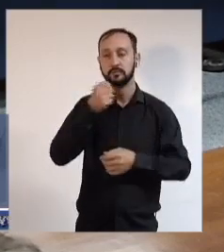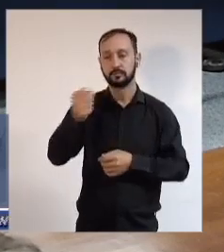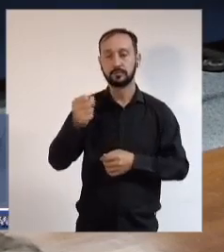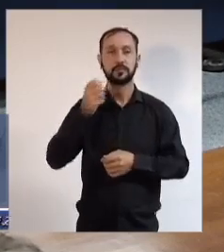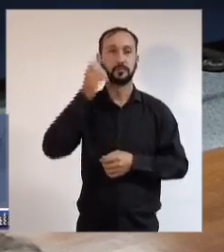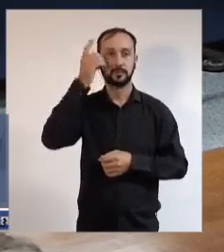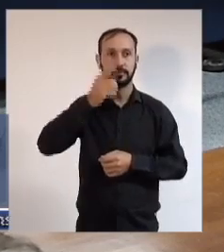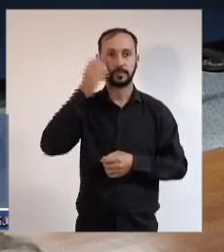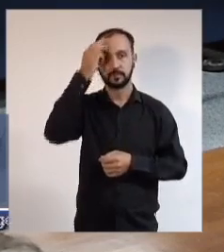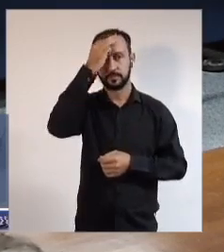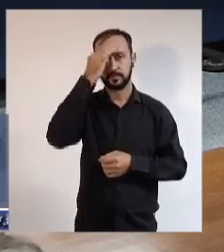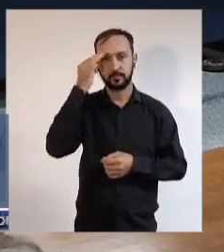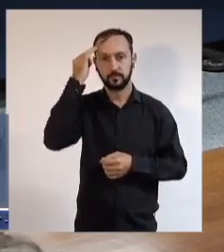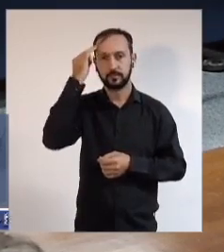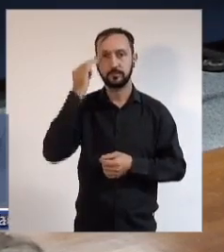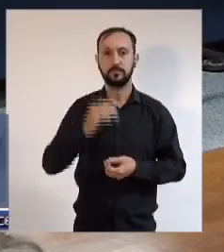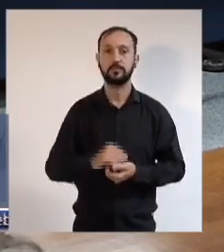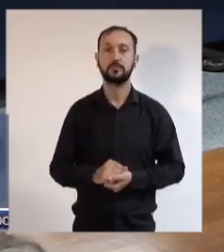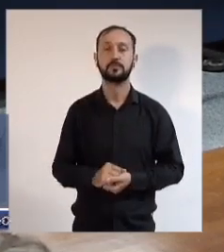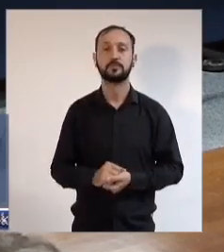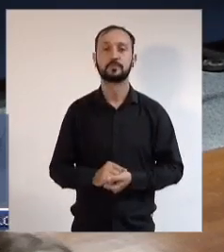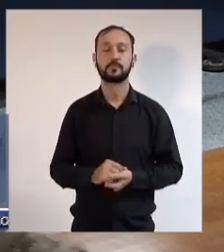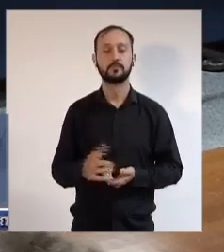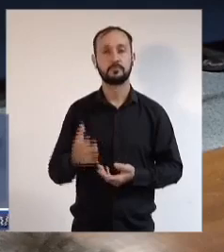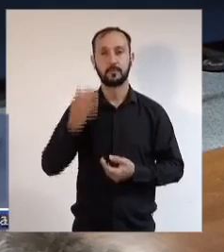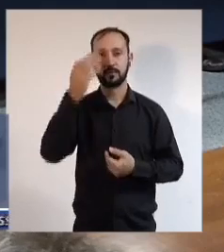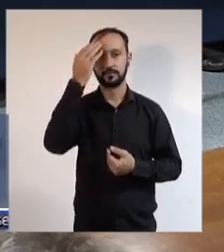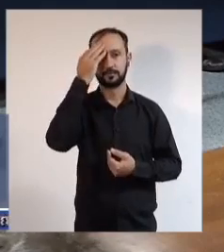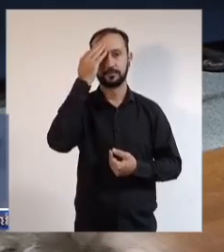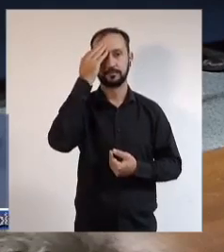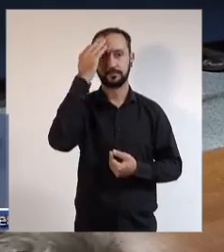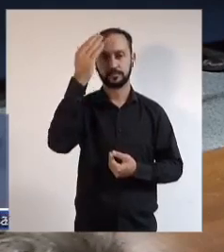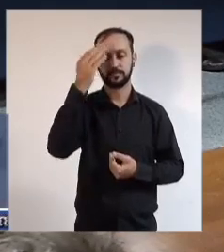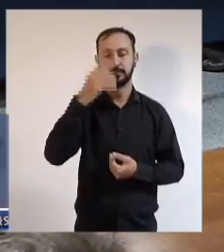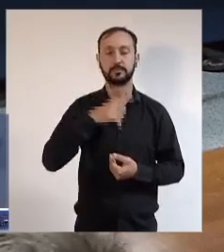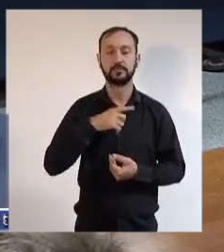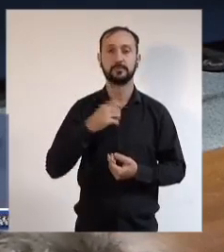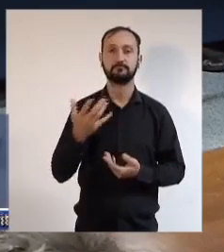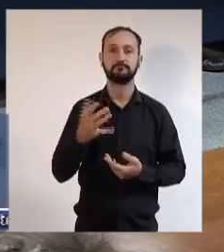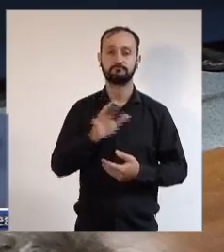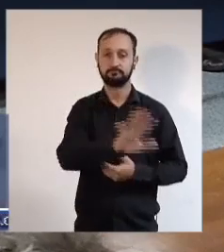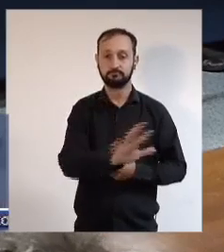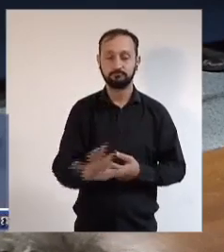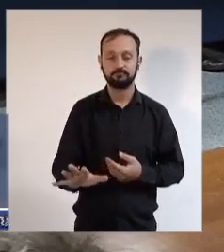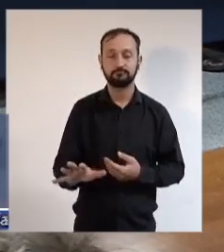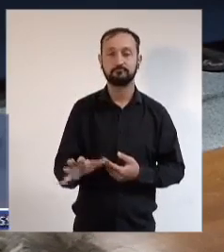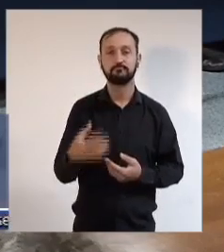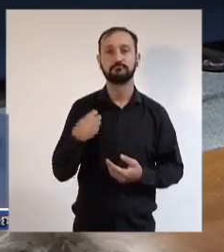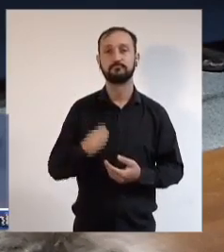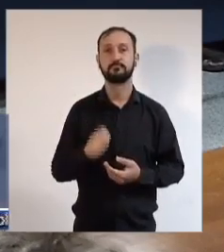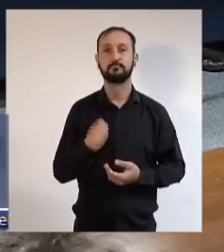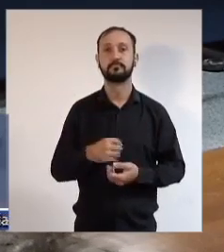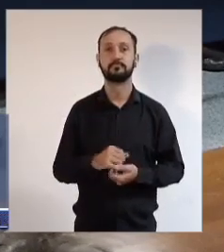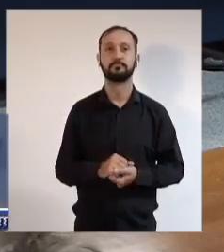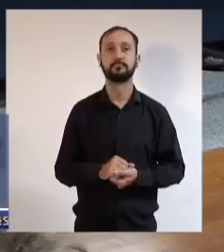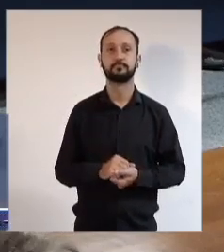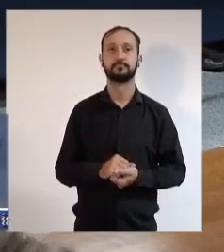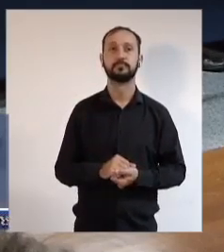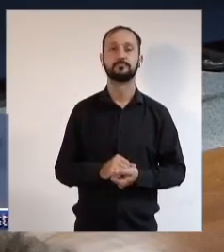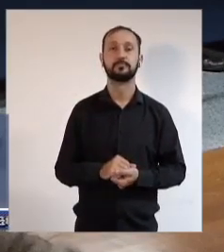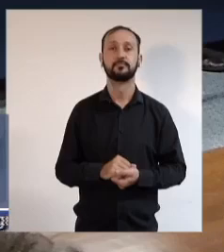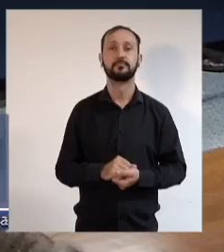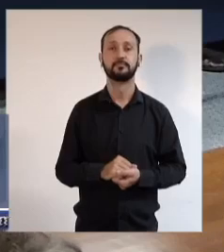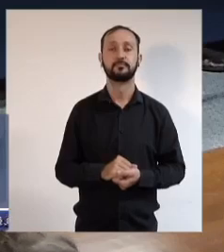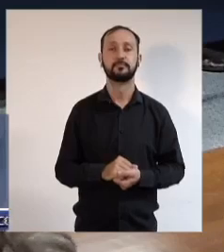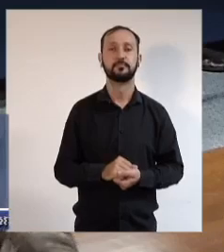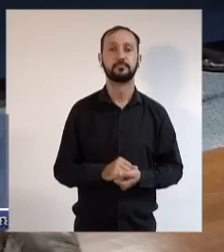vendramini obrigado seu presidente e cumprimentar todos que são de presentes complementar à